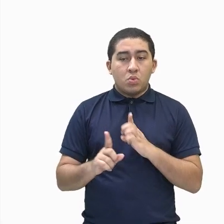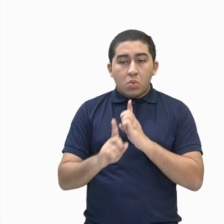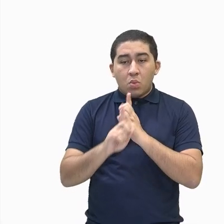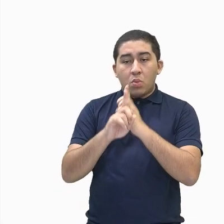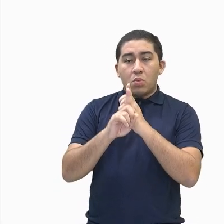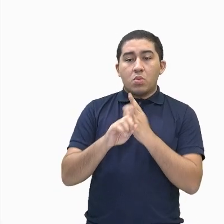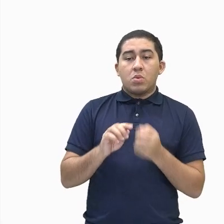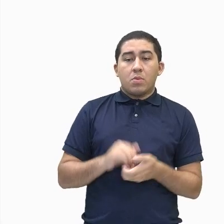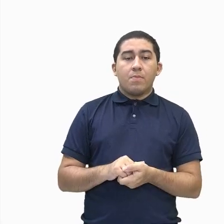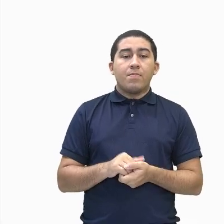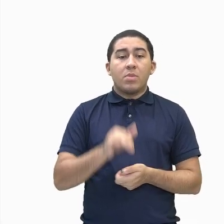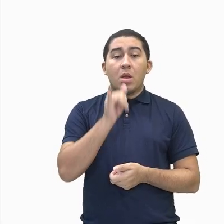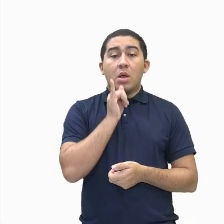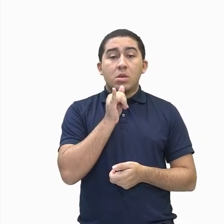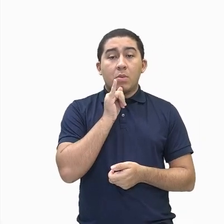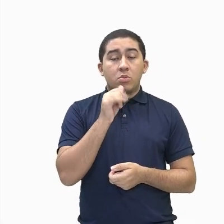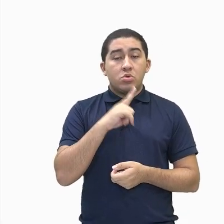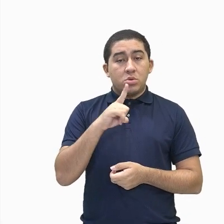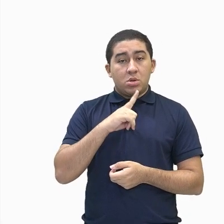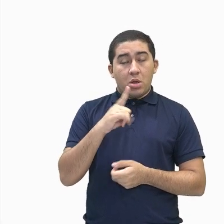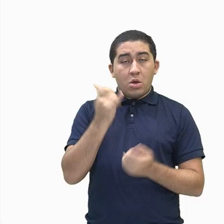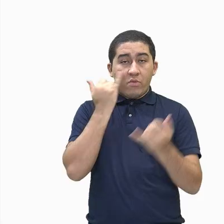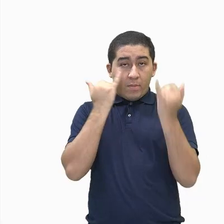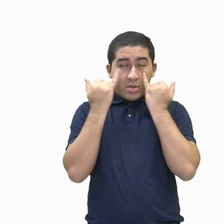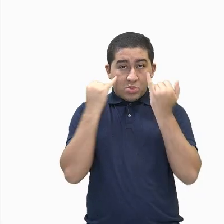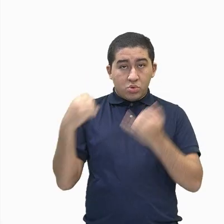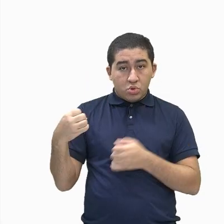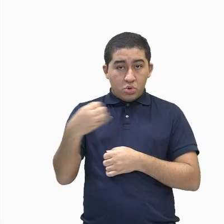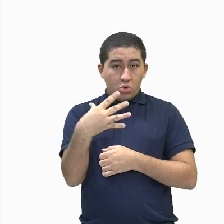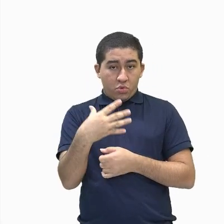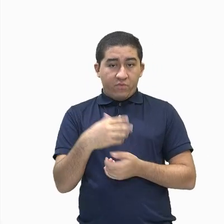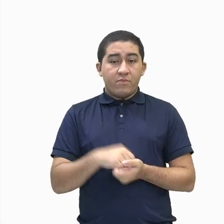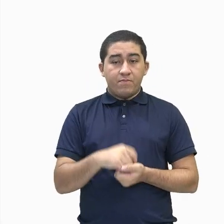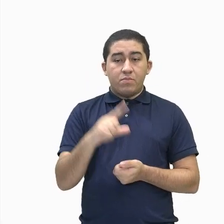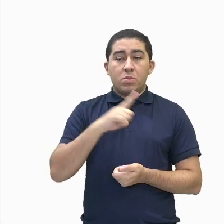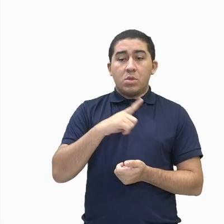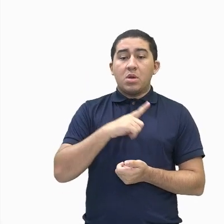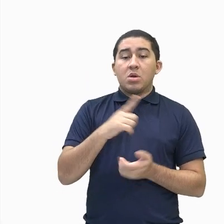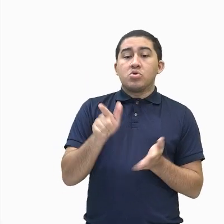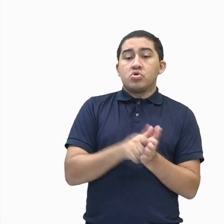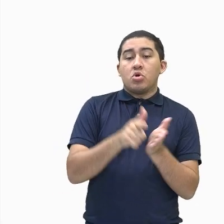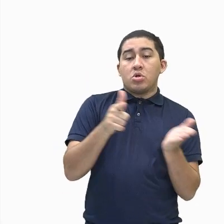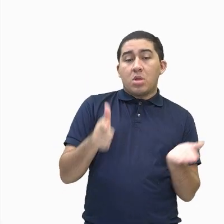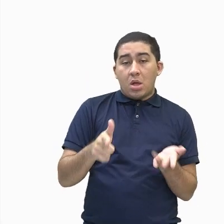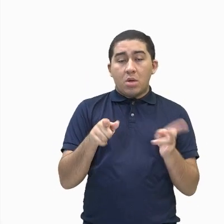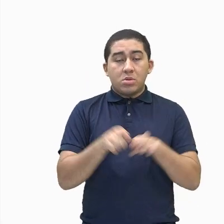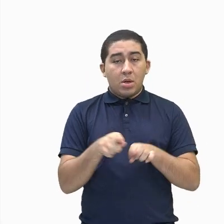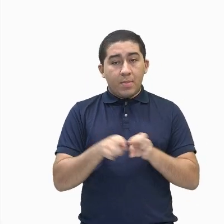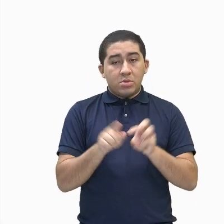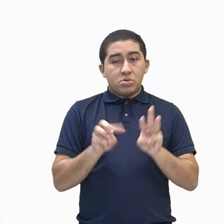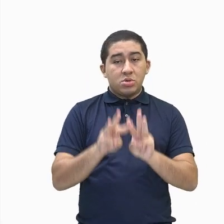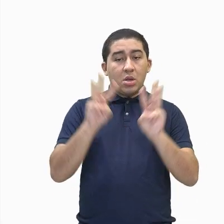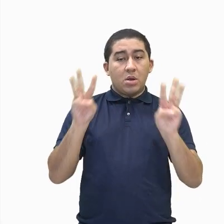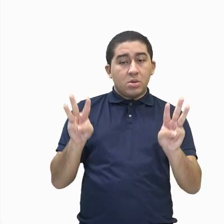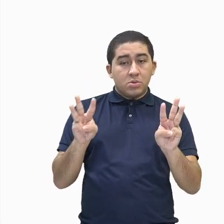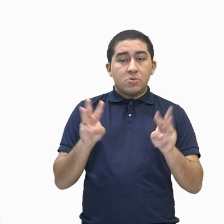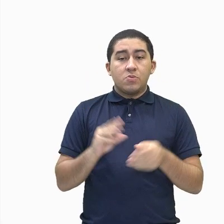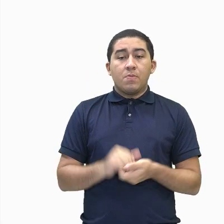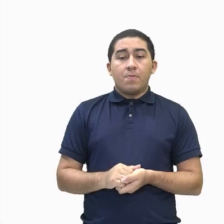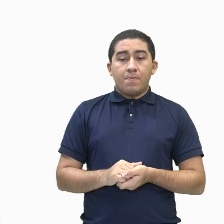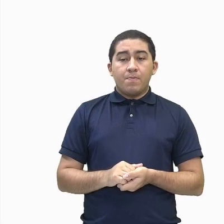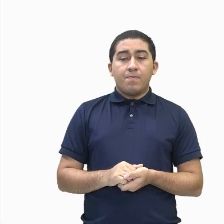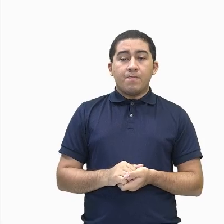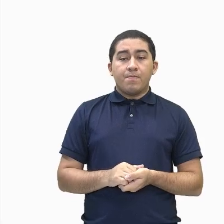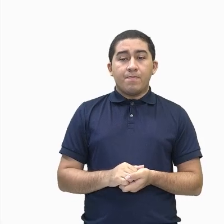por exemplo, notícia. Você já viu que nos jornais, né? Nós encontramos nos jornais, nos sites, e eles